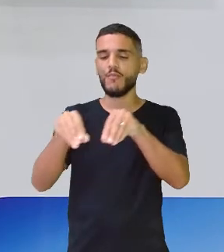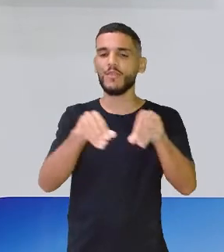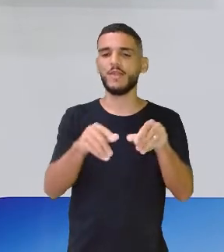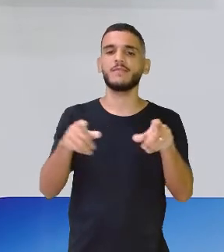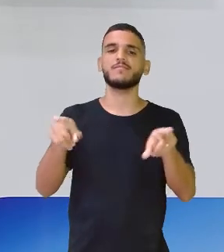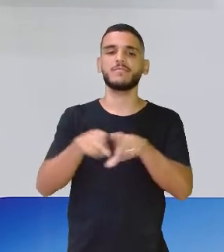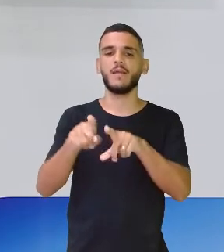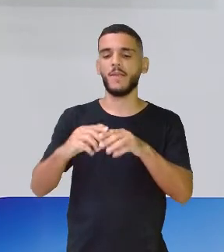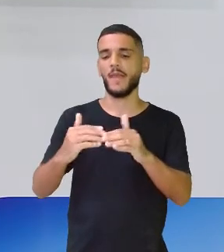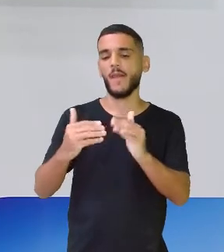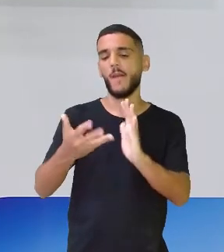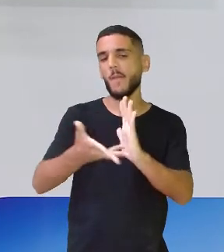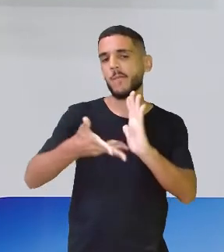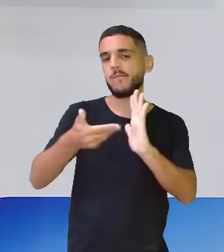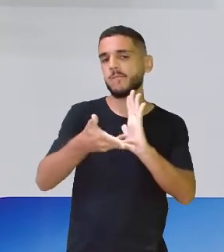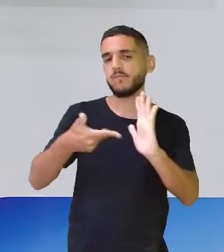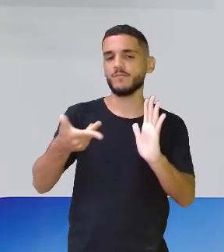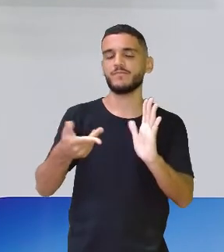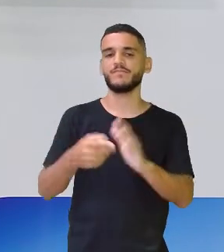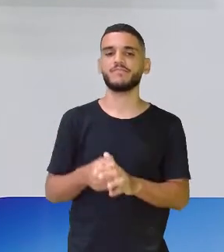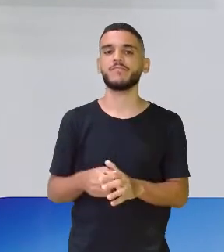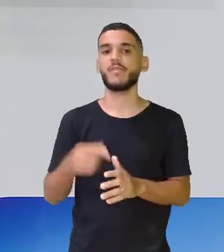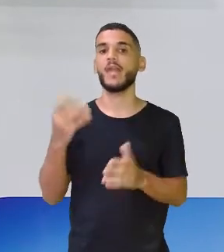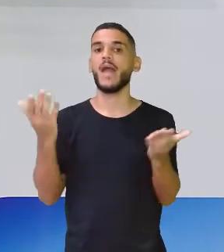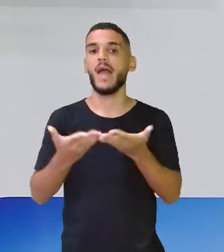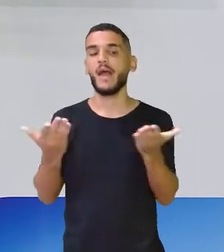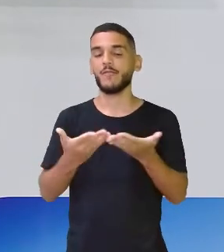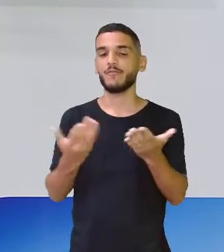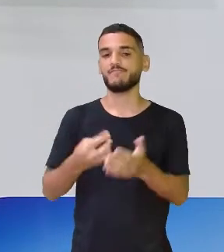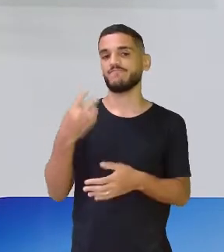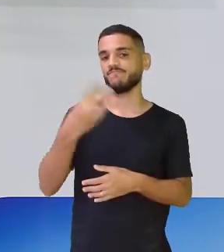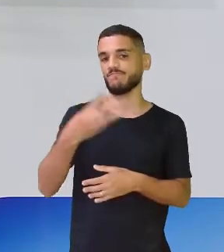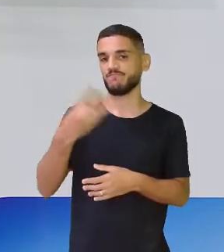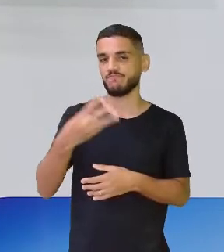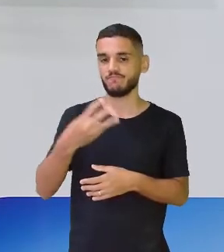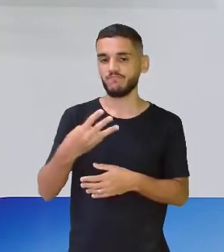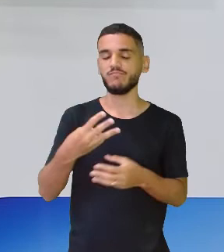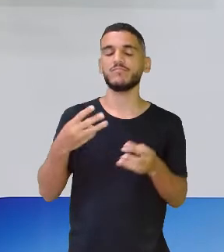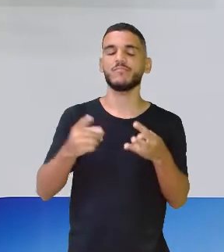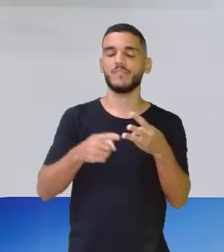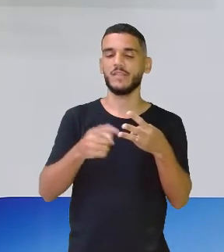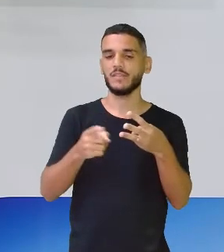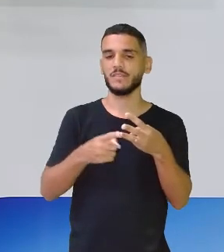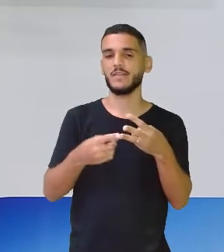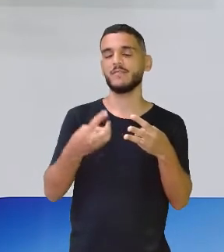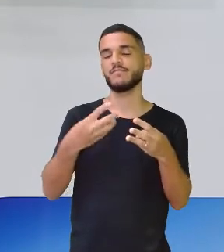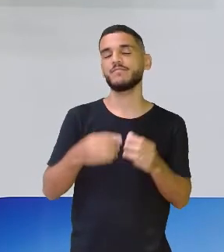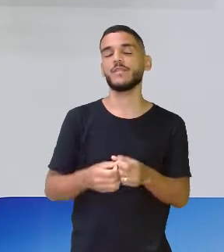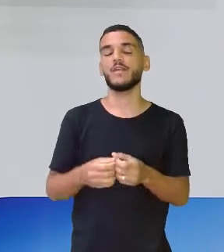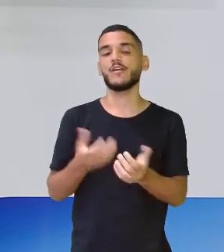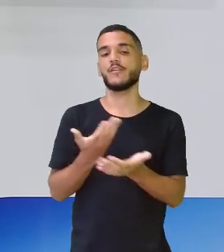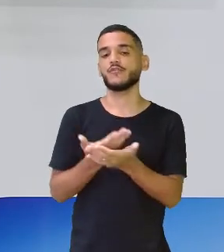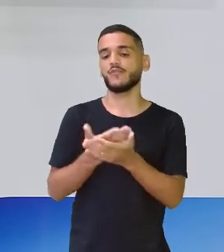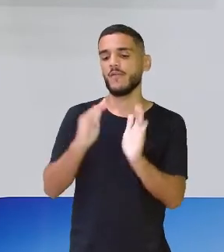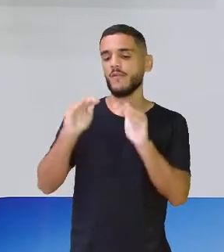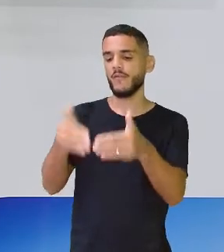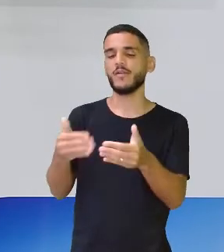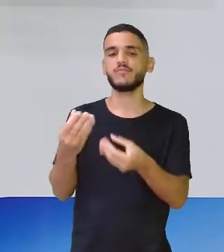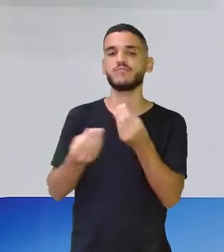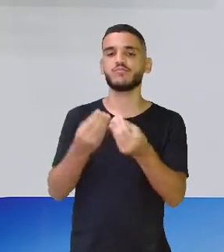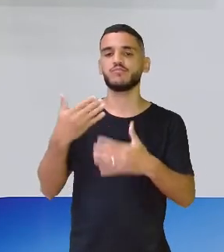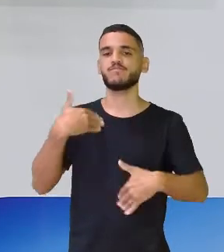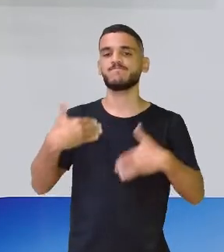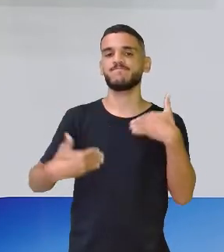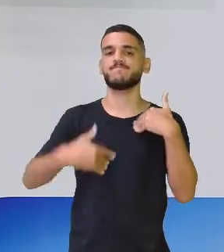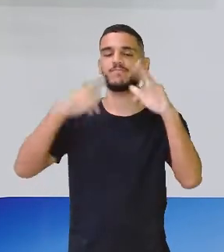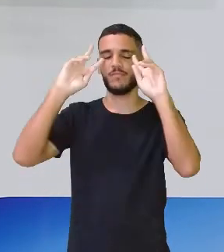terceiro bimestre, nós estamos estudando o corpo humano. Estamos estudando a saúde humana. Então, hoje,